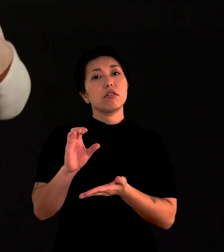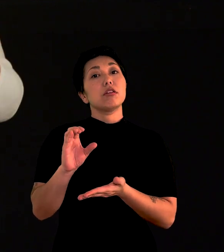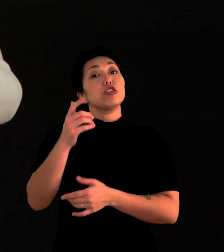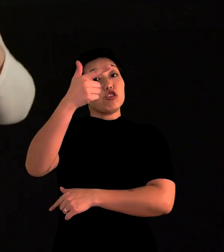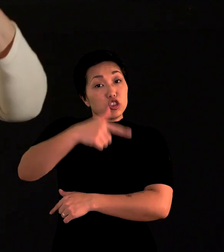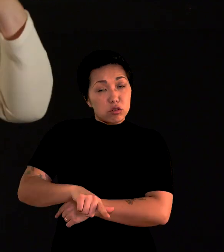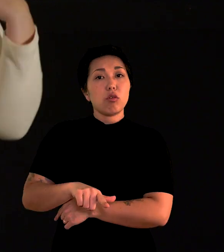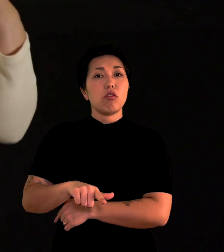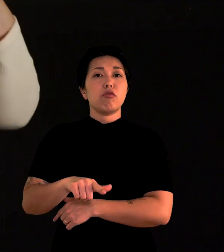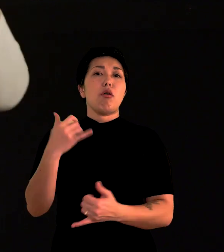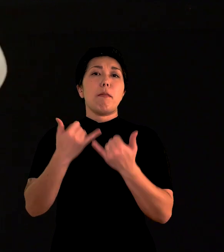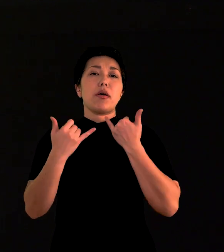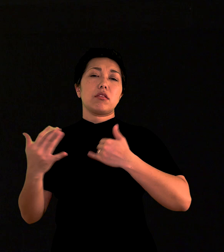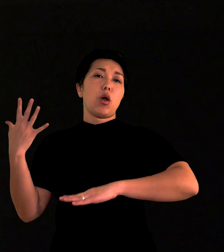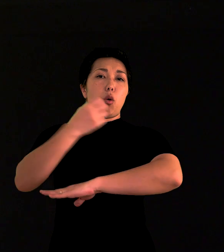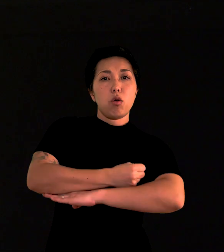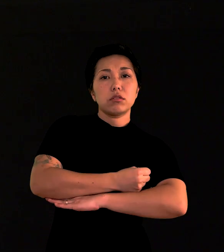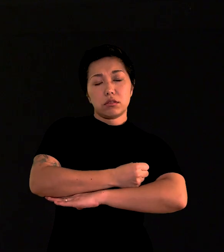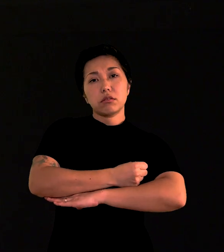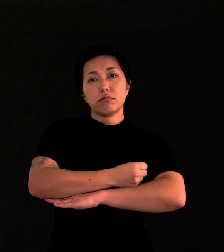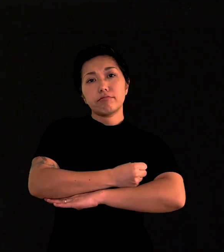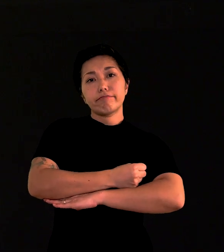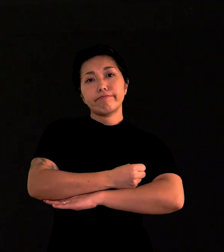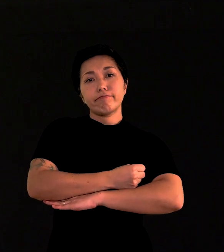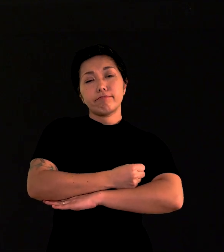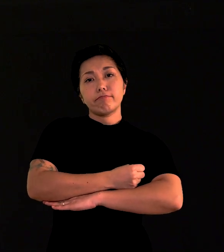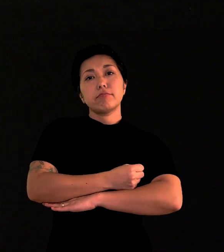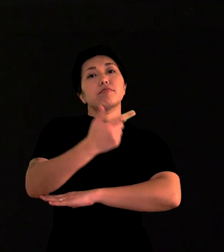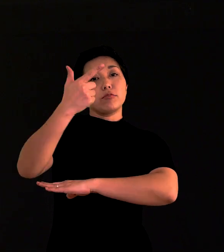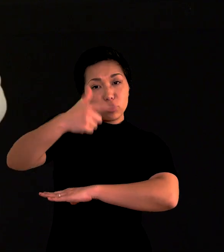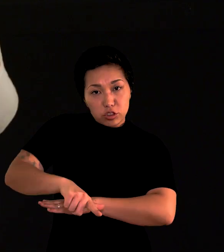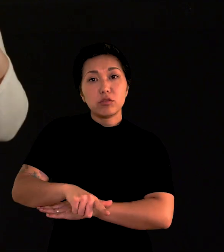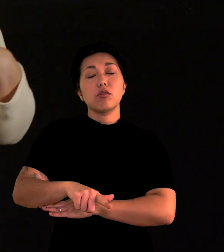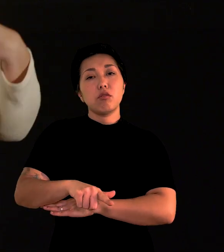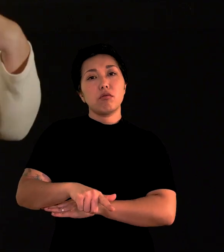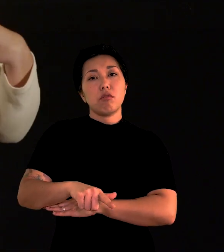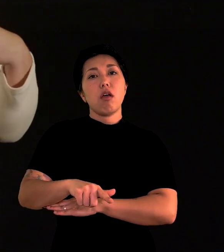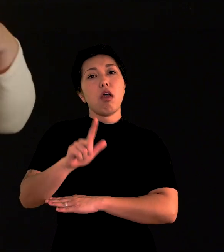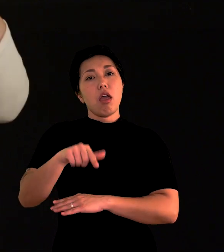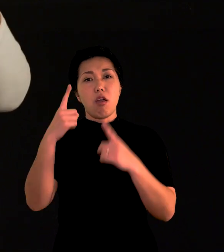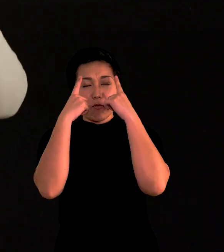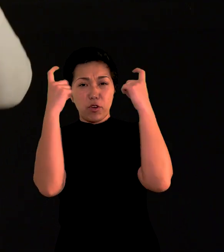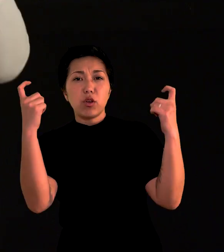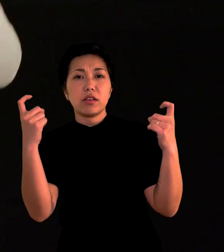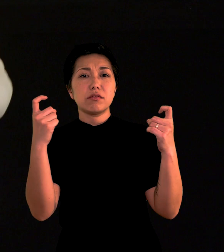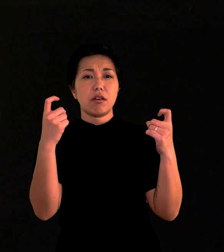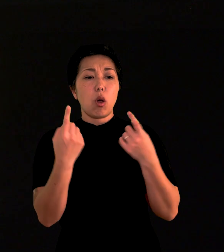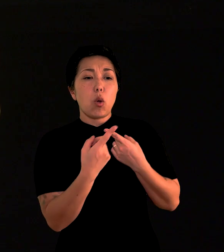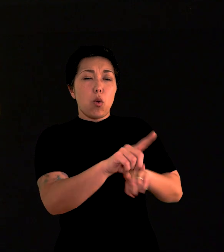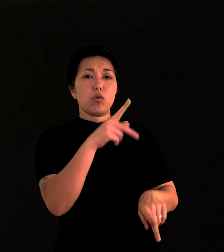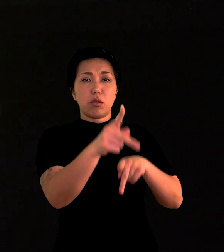esses empreendimentos vão vir novamente com uma nova frente de colonização. É mais um efeito